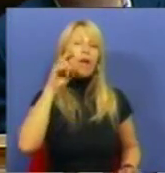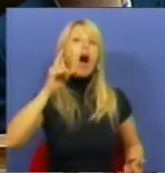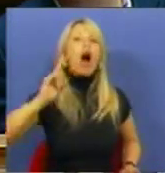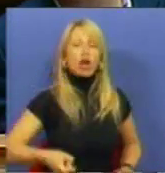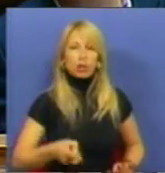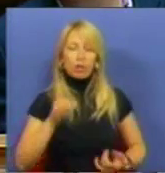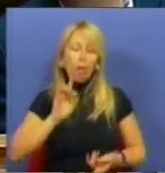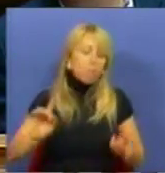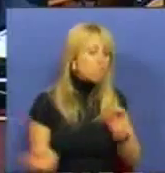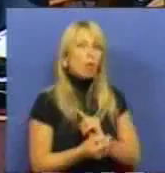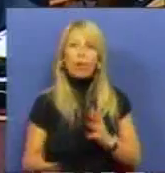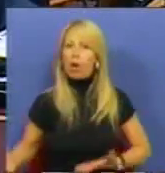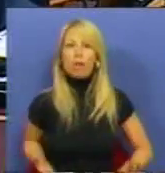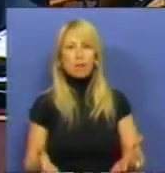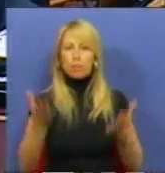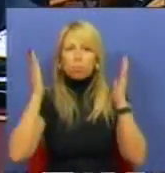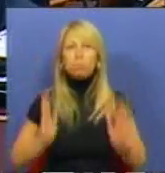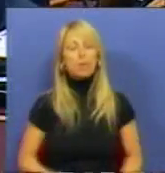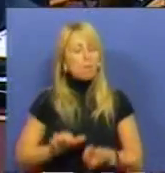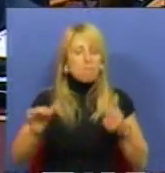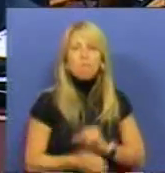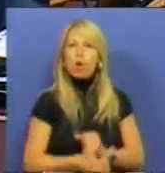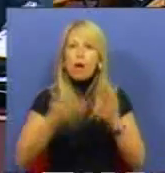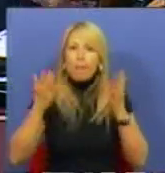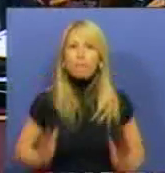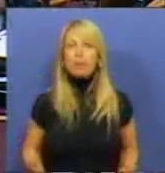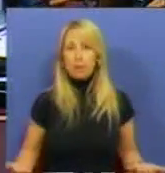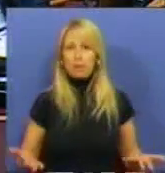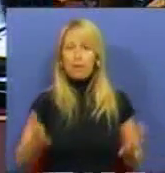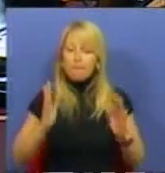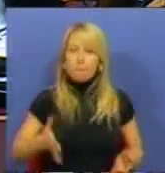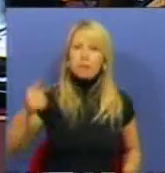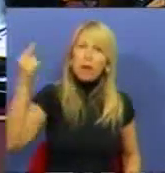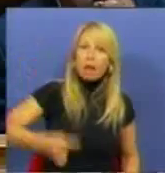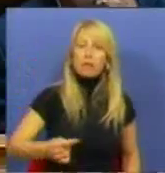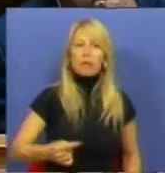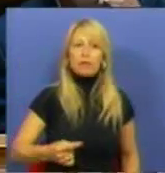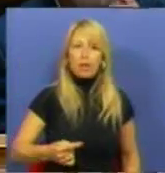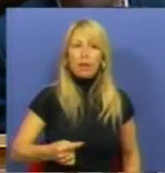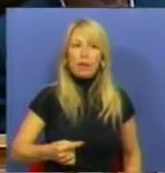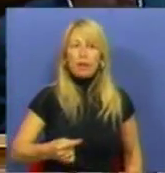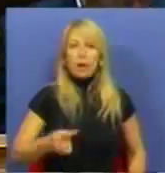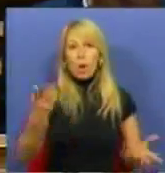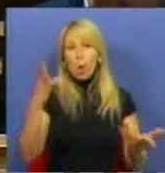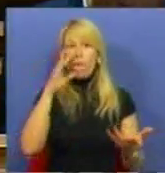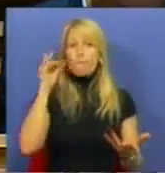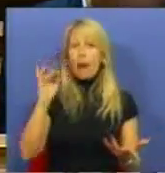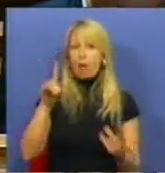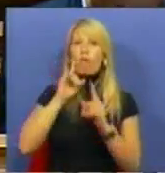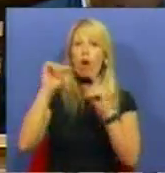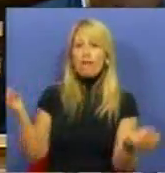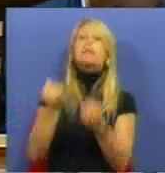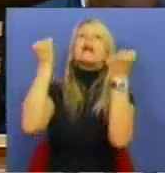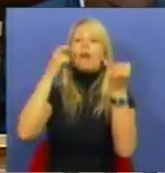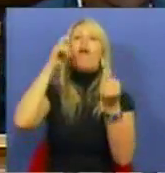desta orientação. Defendemos que deve ser exigido, que tem de ser exigido a uma banca que foi salva com o dinheiro